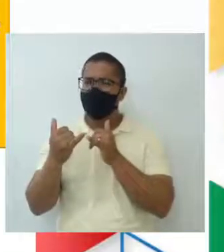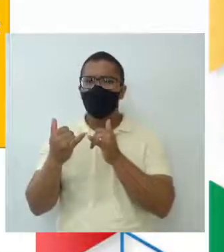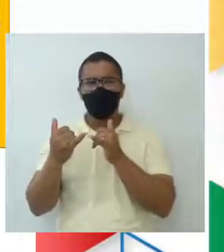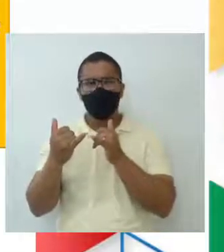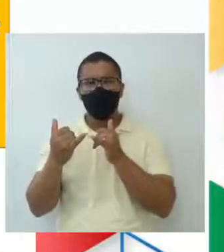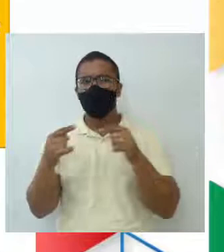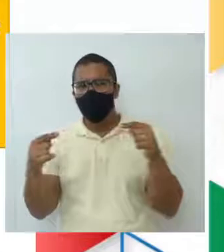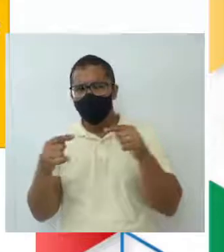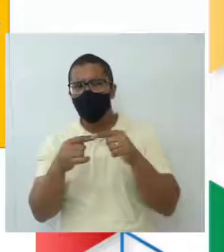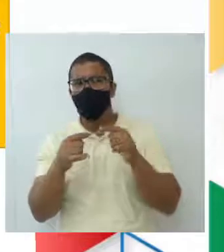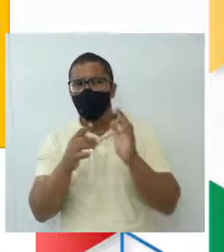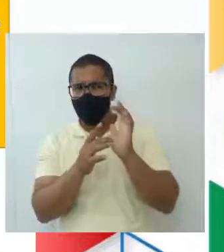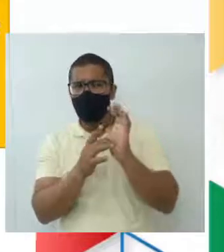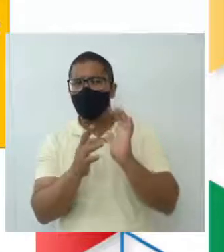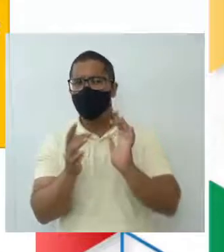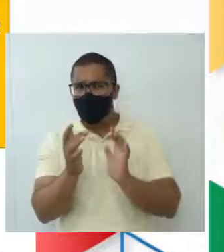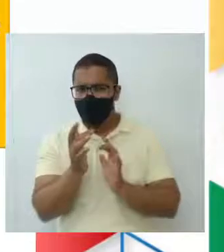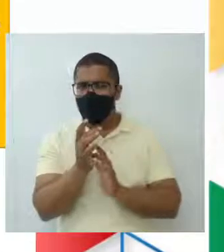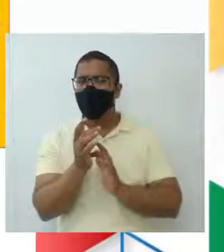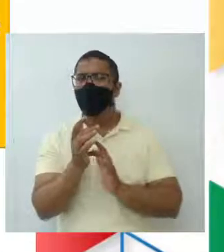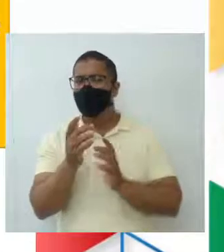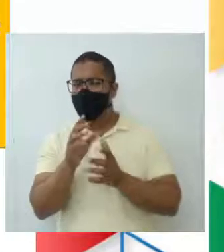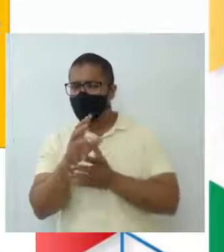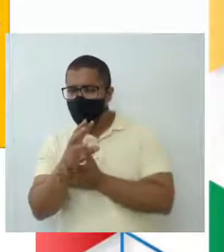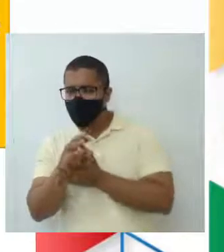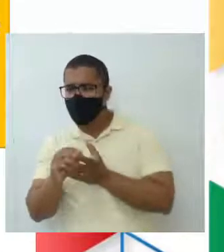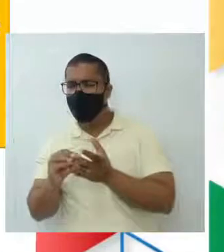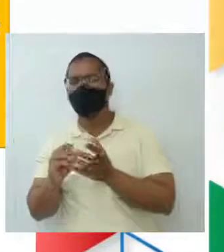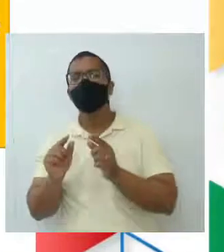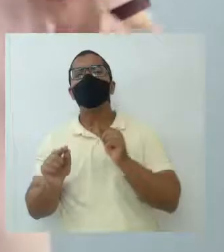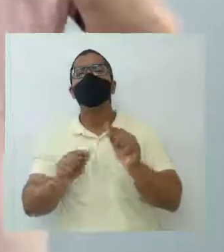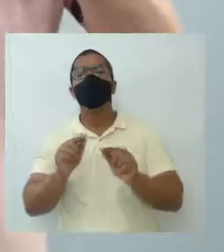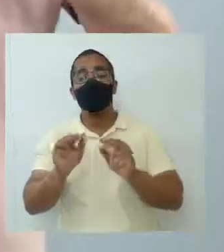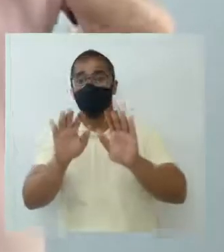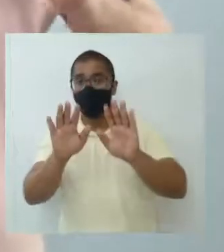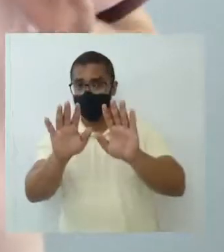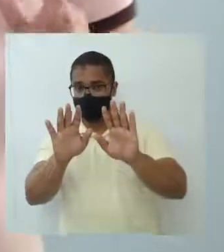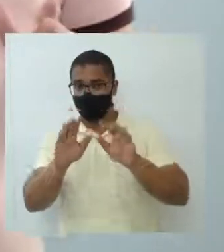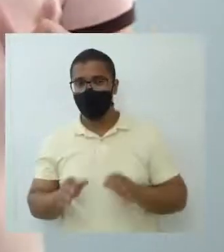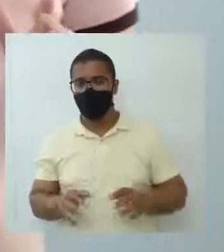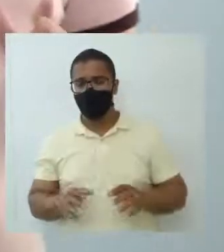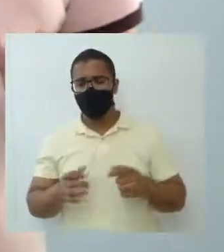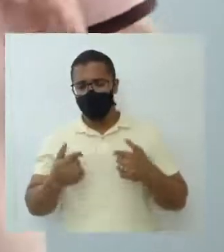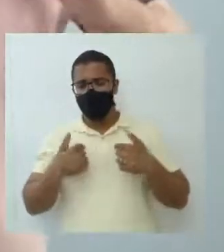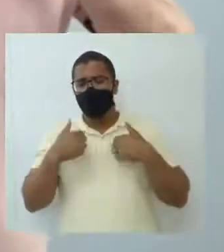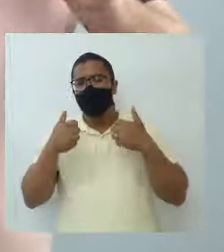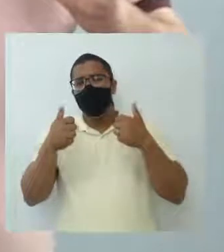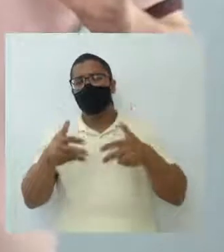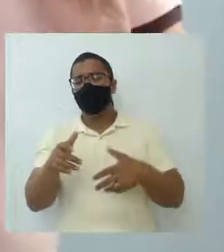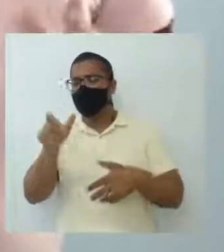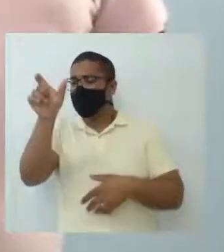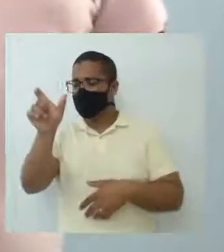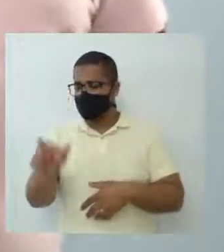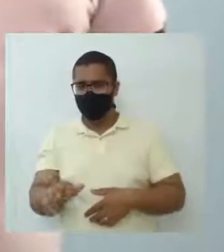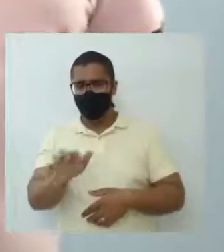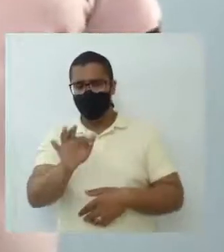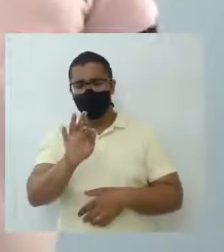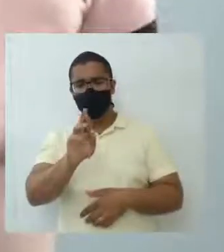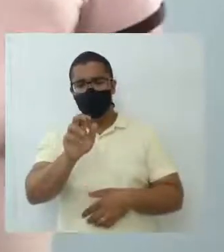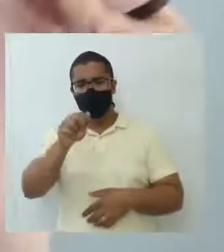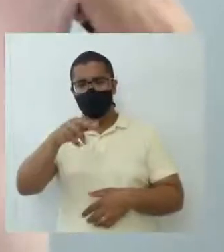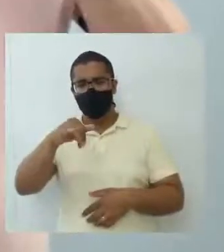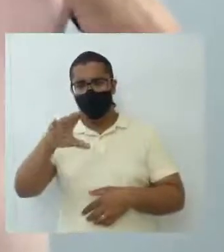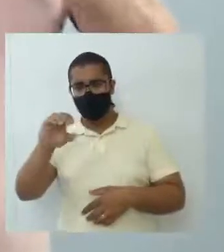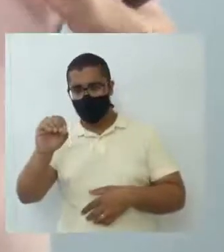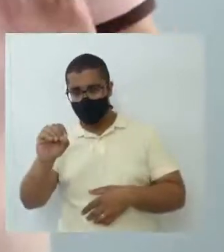Voltando-se para mim agora, vamos lá aqui olhando para mim, o que é que nós temos? Porque eu posso dizer que a figura do Francisco de